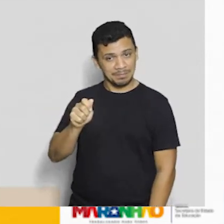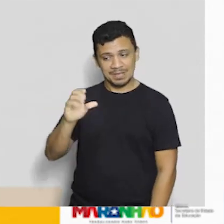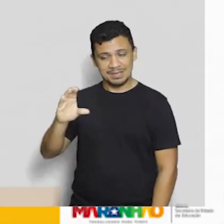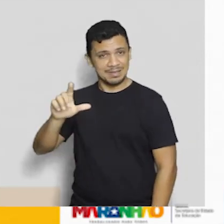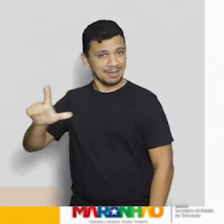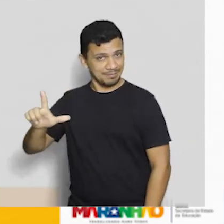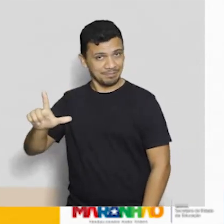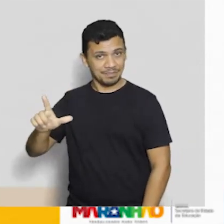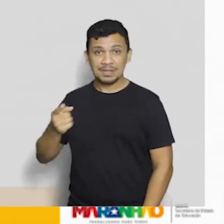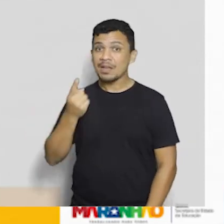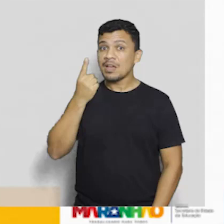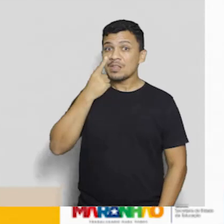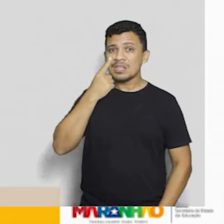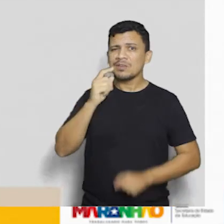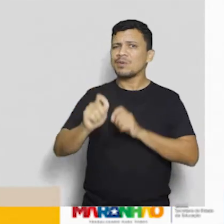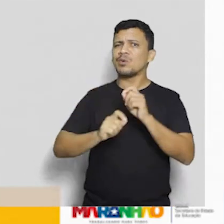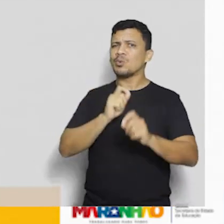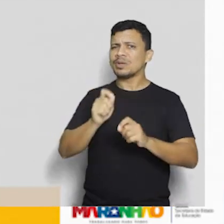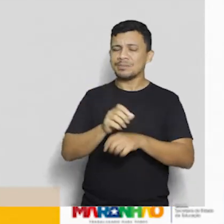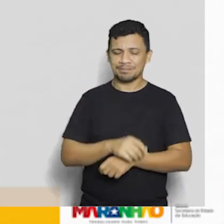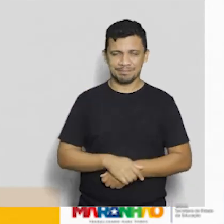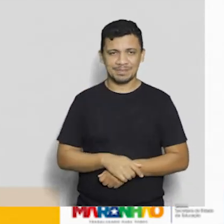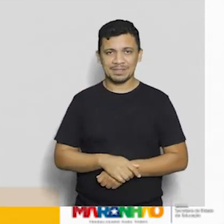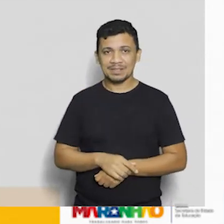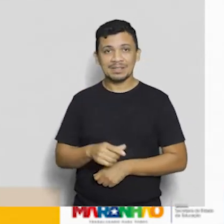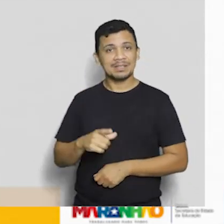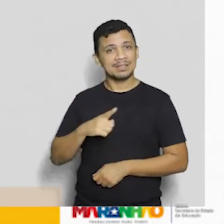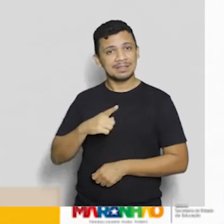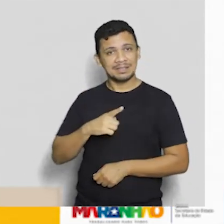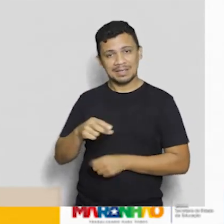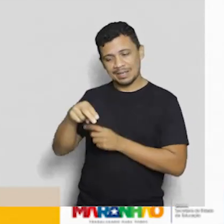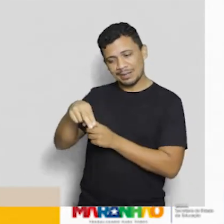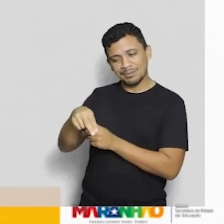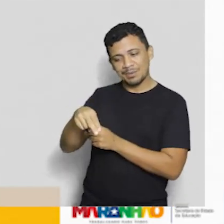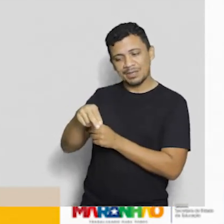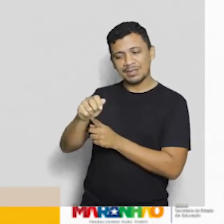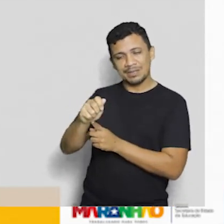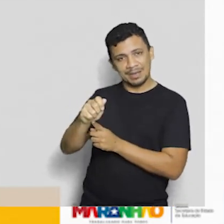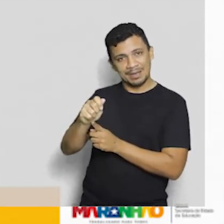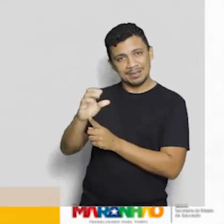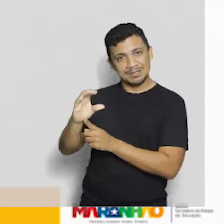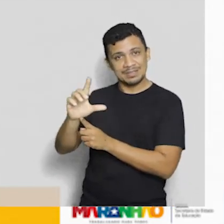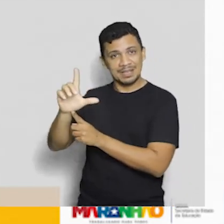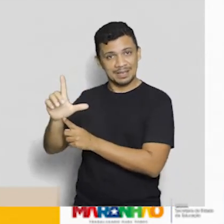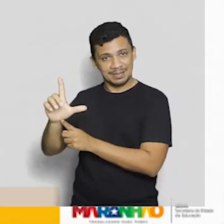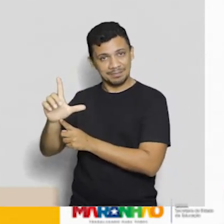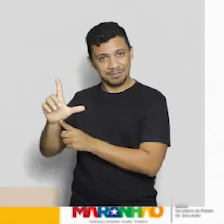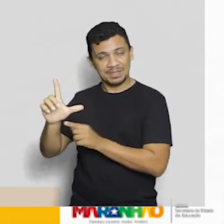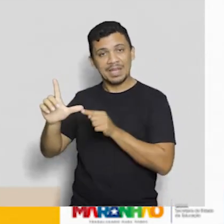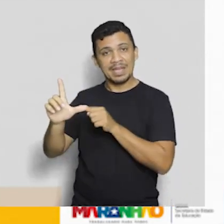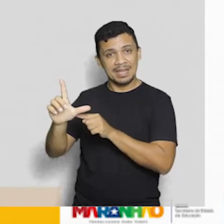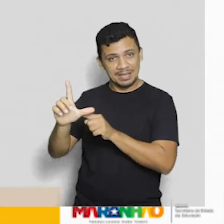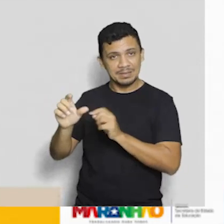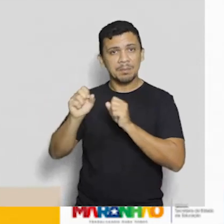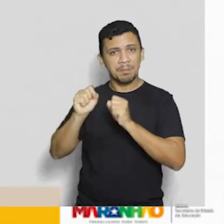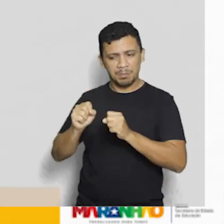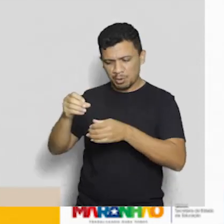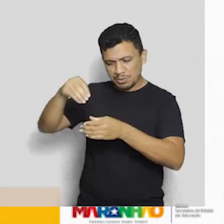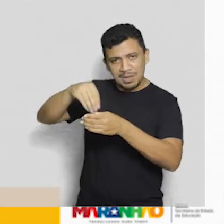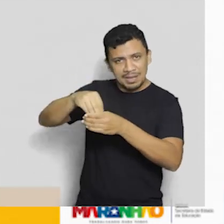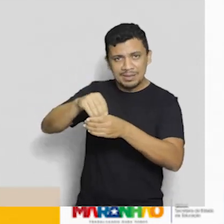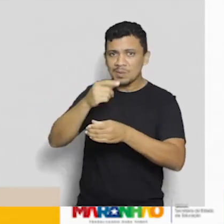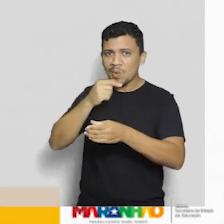eu tenho no sal de cozinha o cloreto de sódio, o NaCl, ele é solúvel em